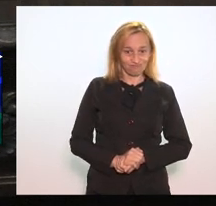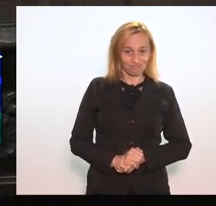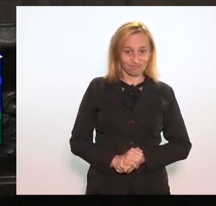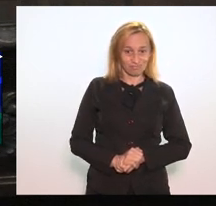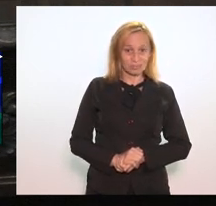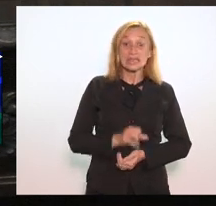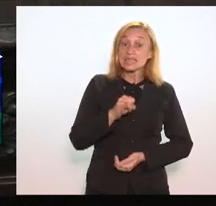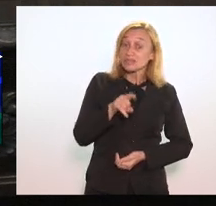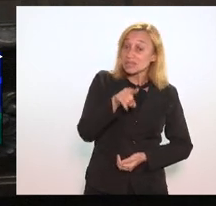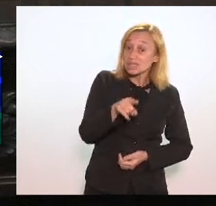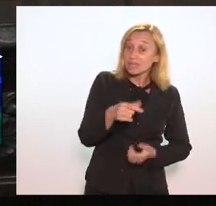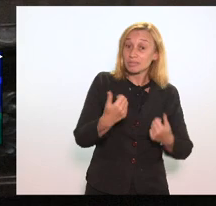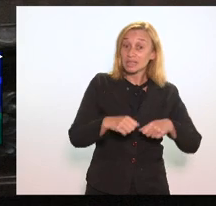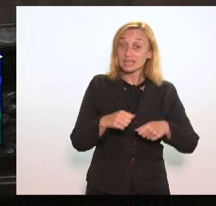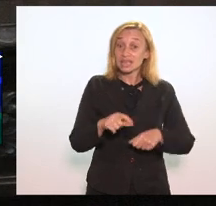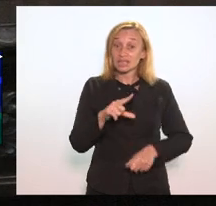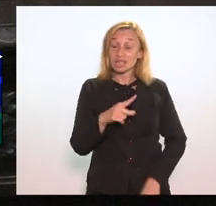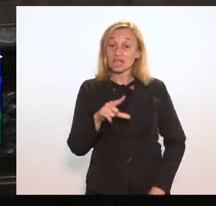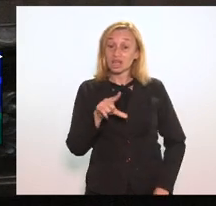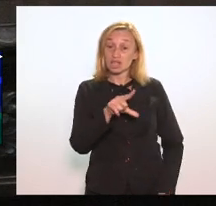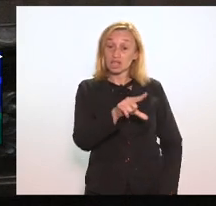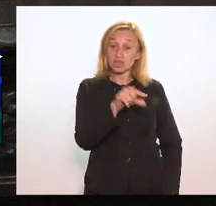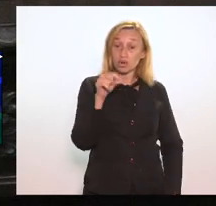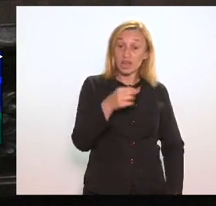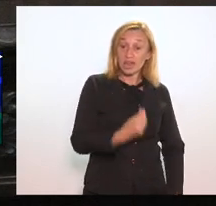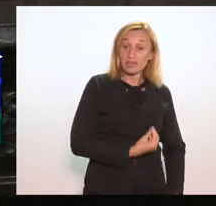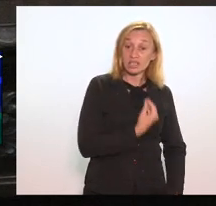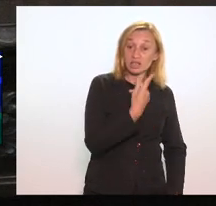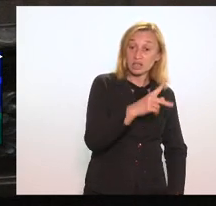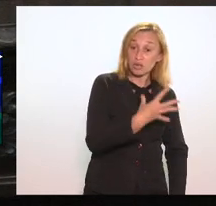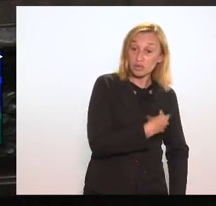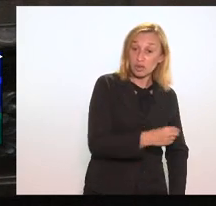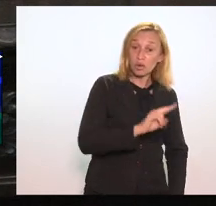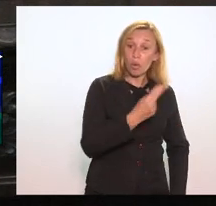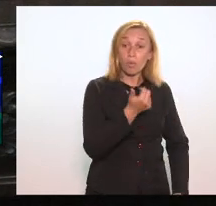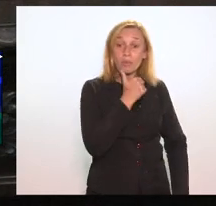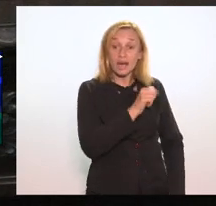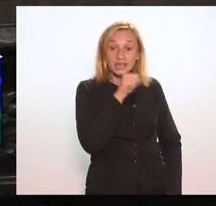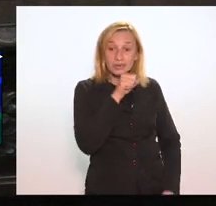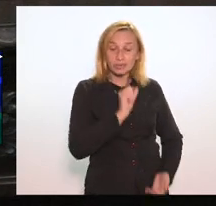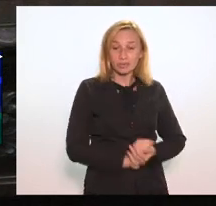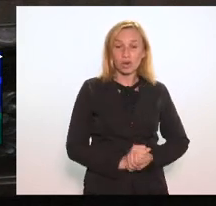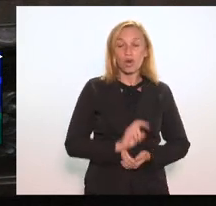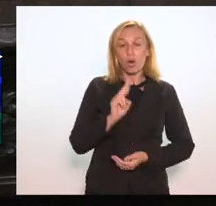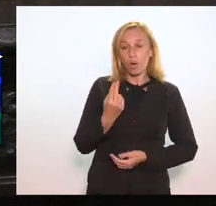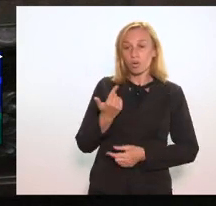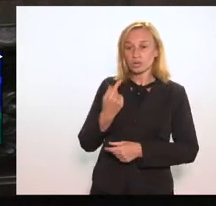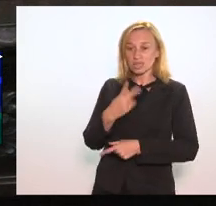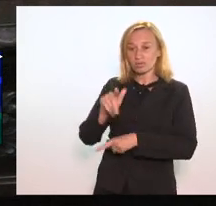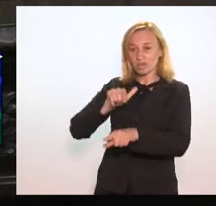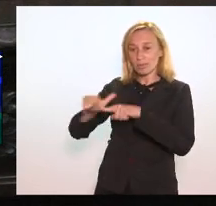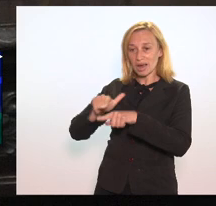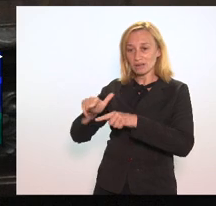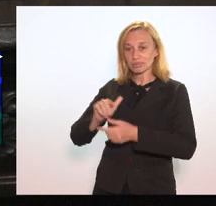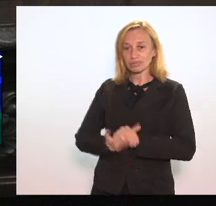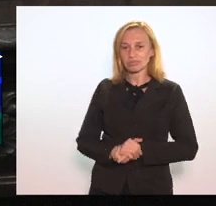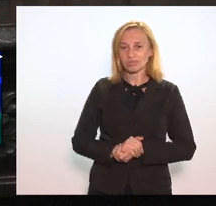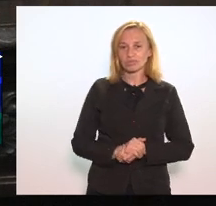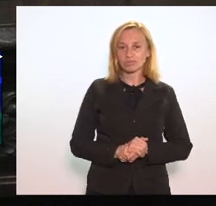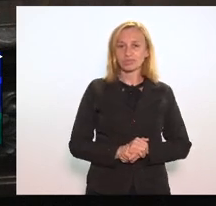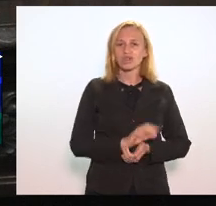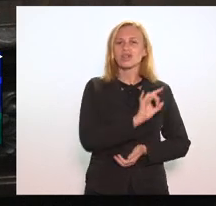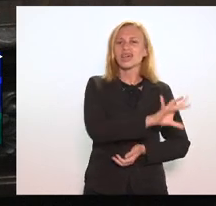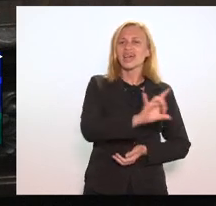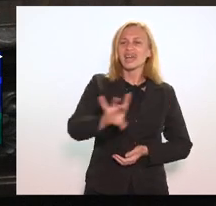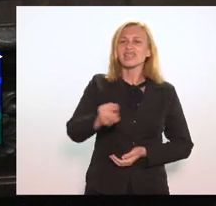E se você tivesse que escolher entre a vida do seu filho da sua mãe e o seu emprego que